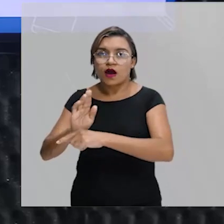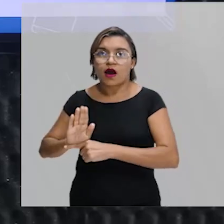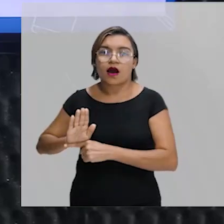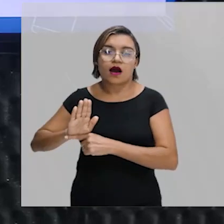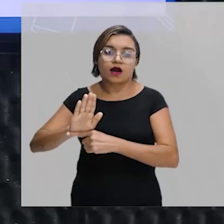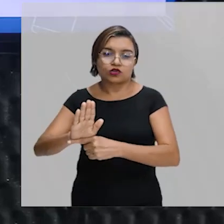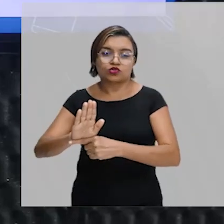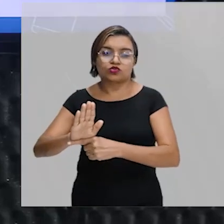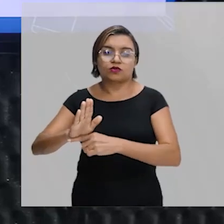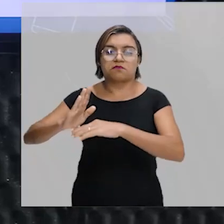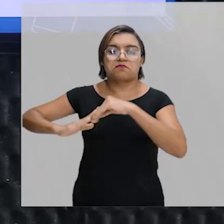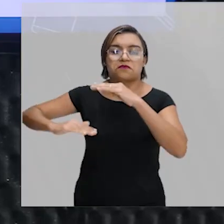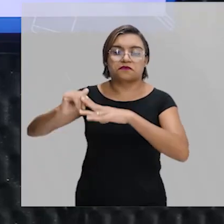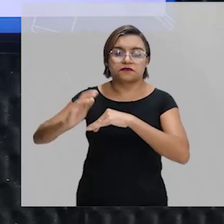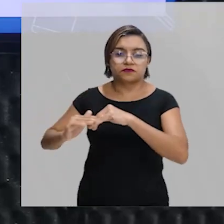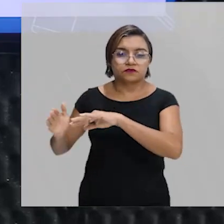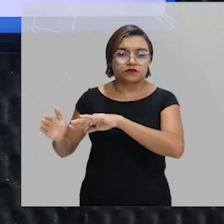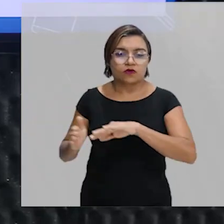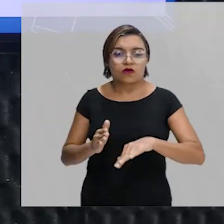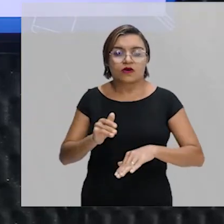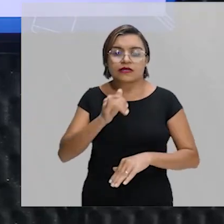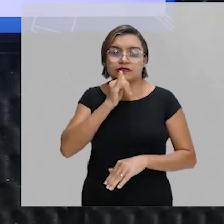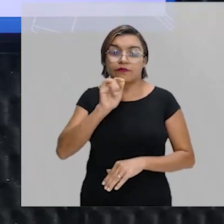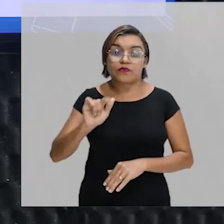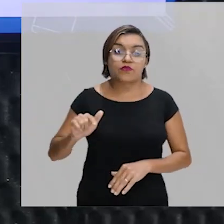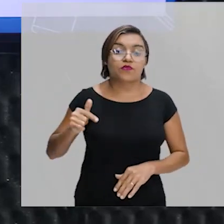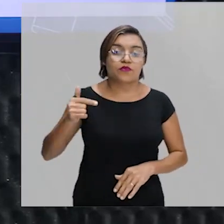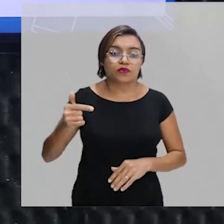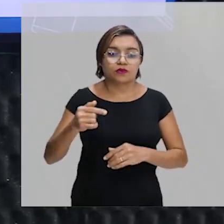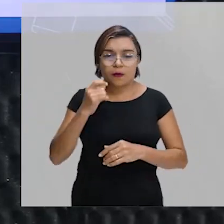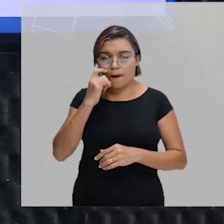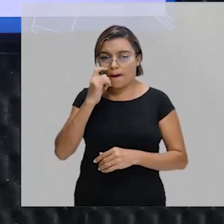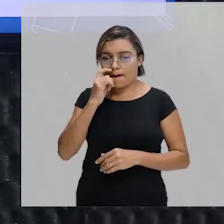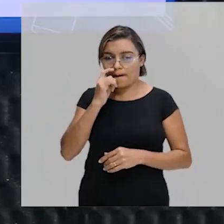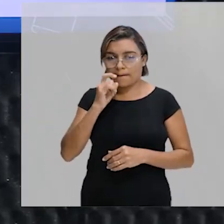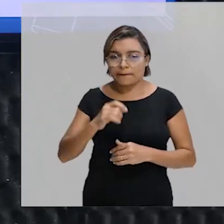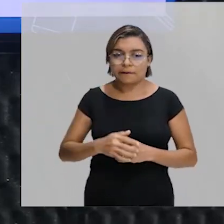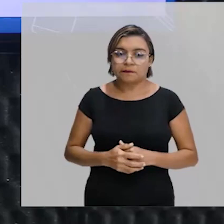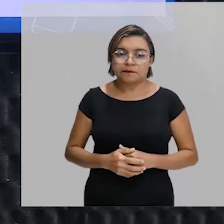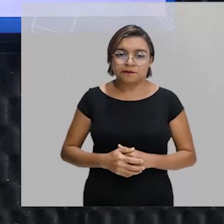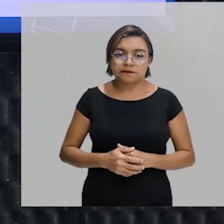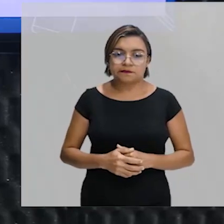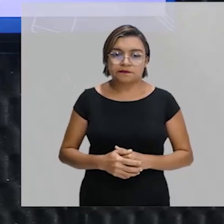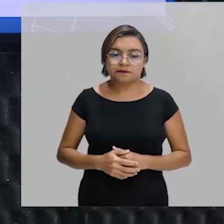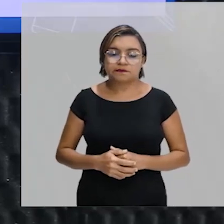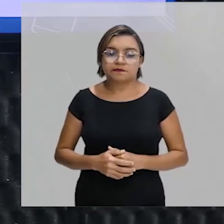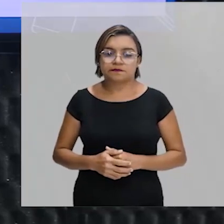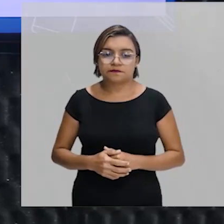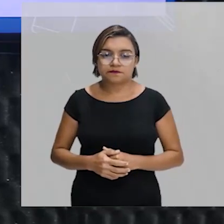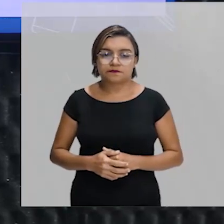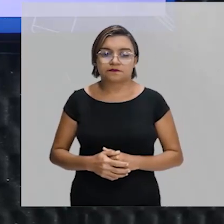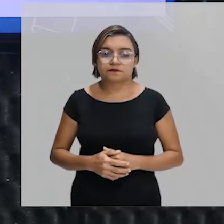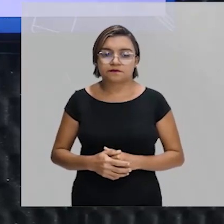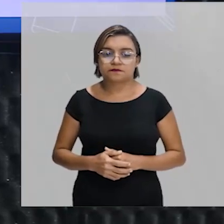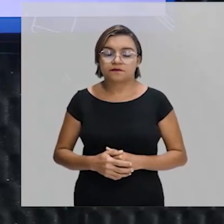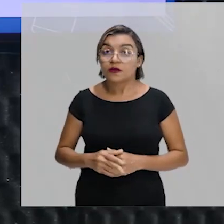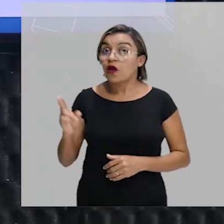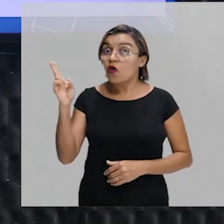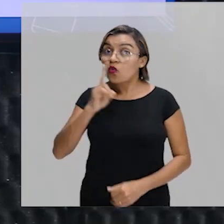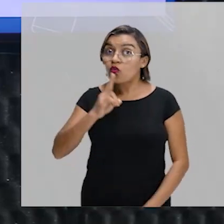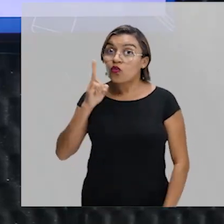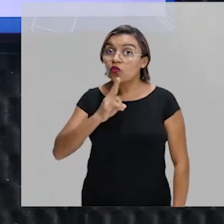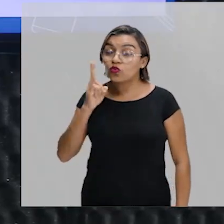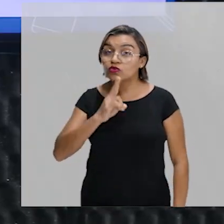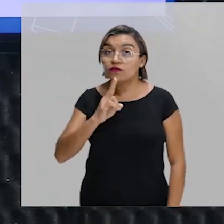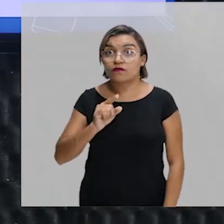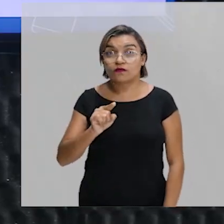profissional. Outro exemplo. Es urgente que vengas. Es urgente que vengas. Então, é